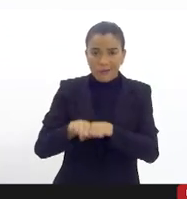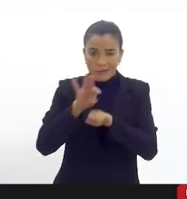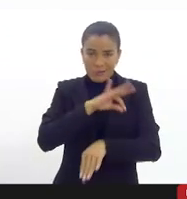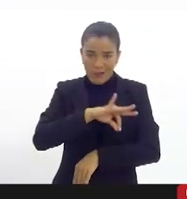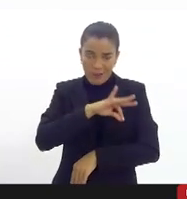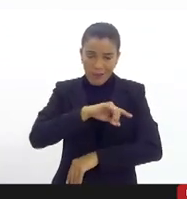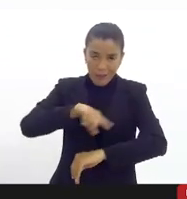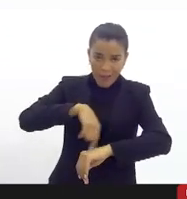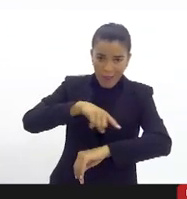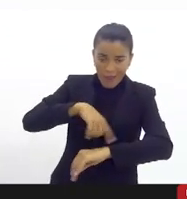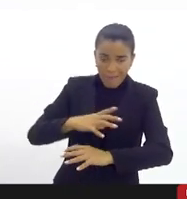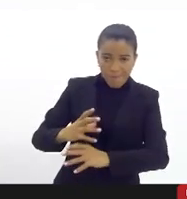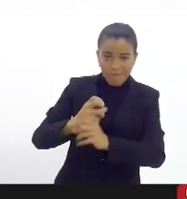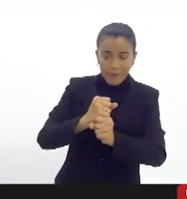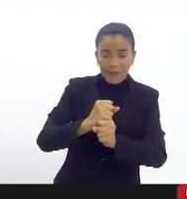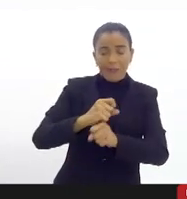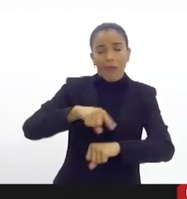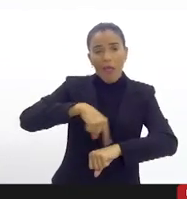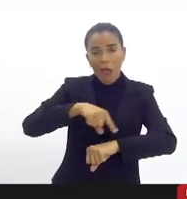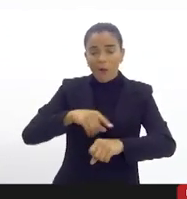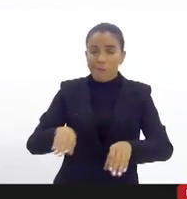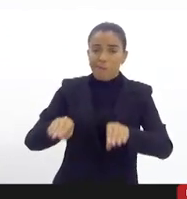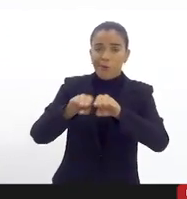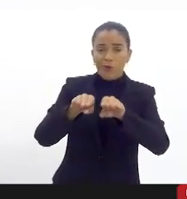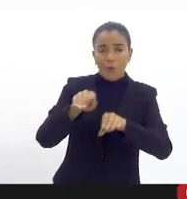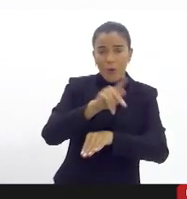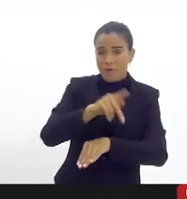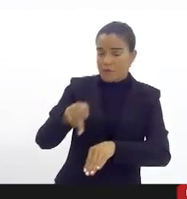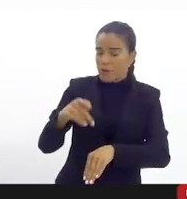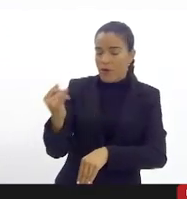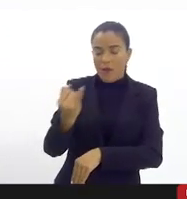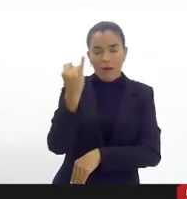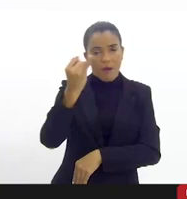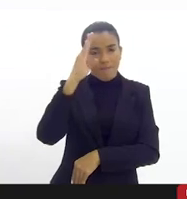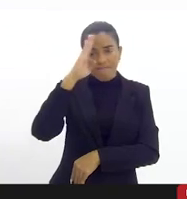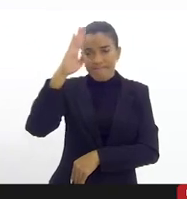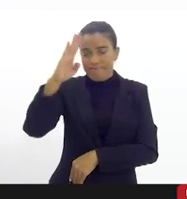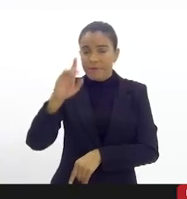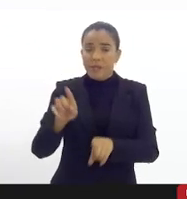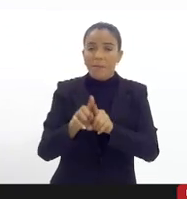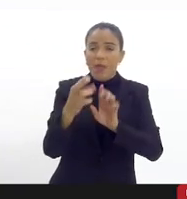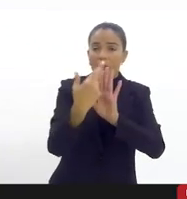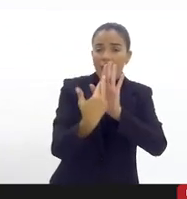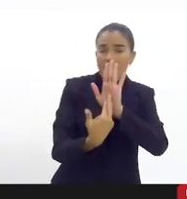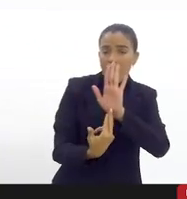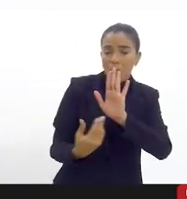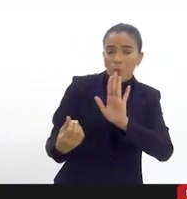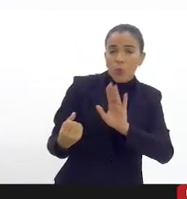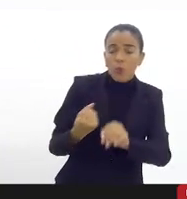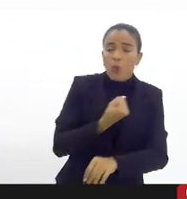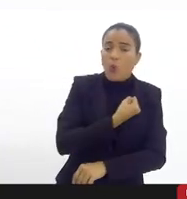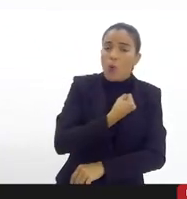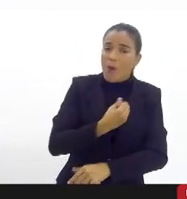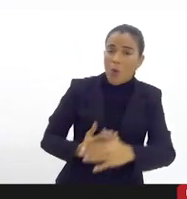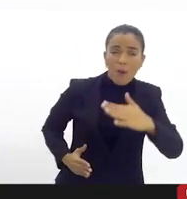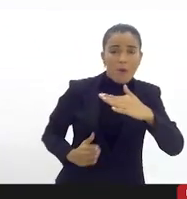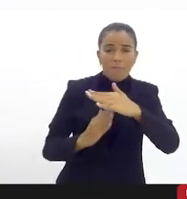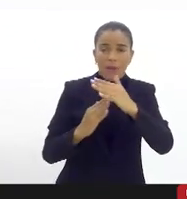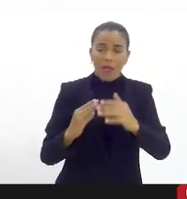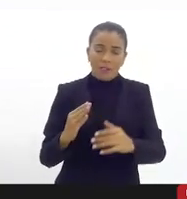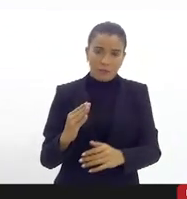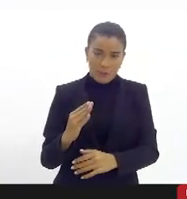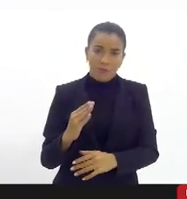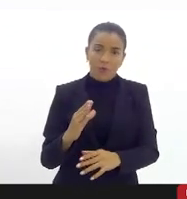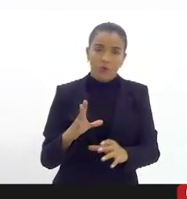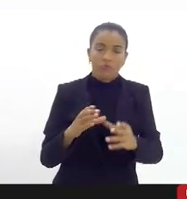de horário de trabalhos dores com os professores isso seria fundamental a regulamentação de um número máximo de alunos por professor